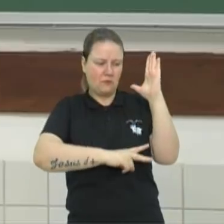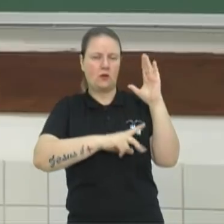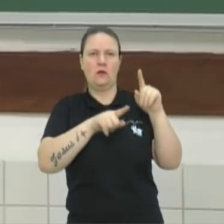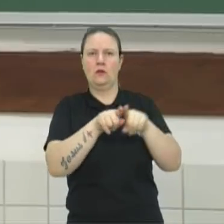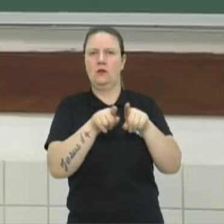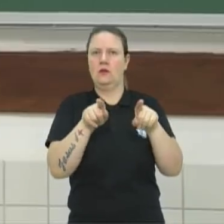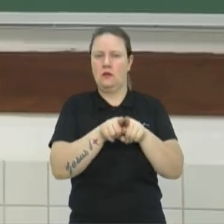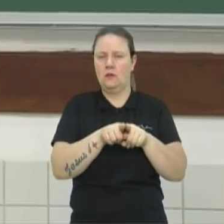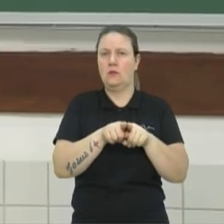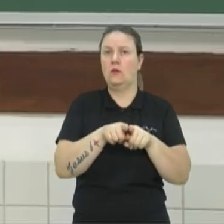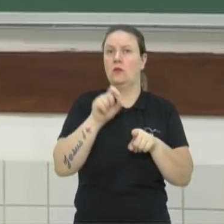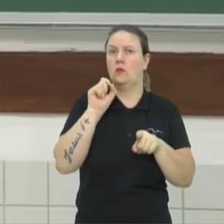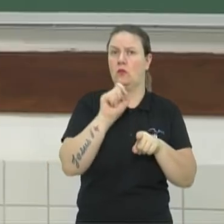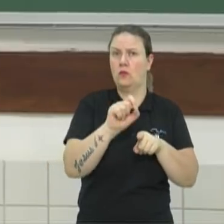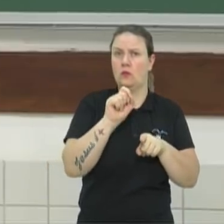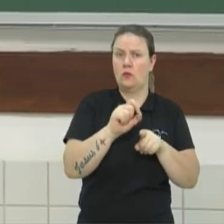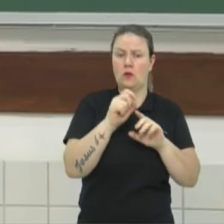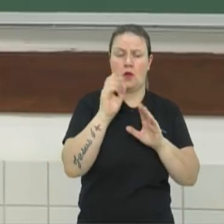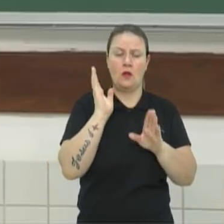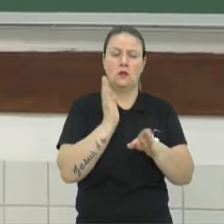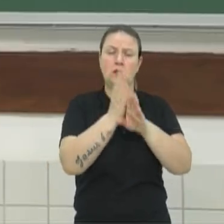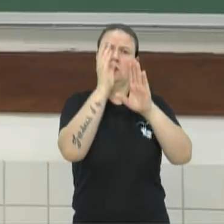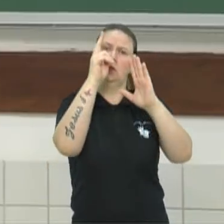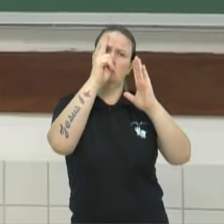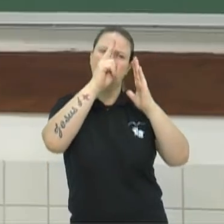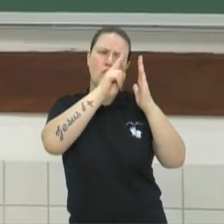e isso pela leitura,